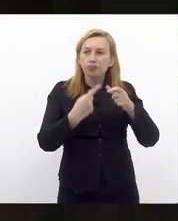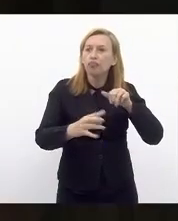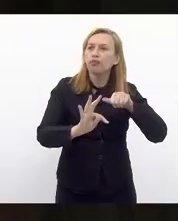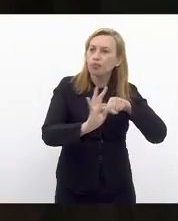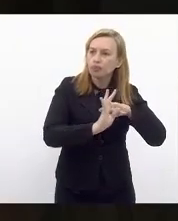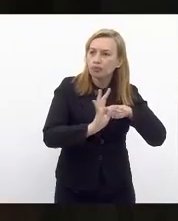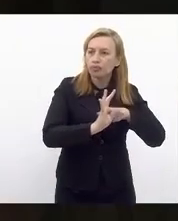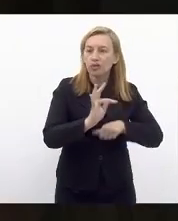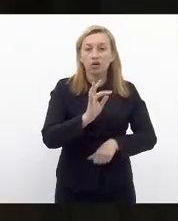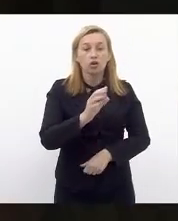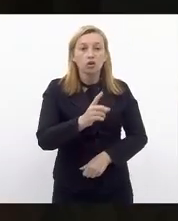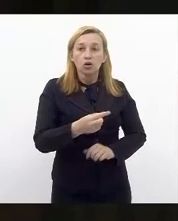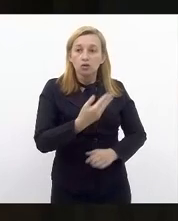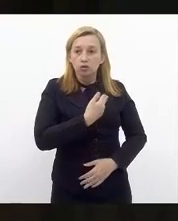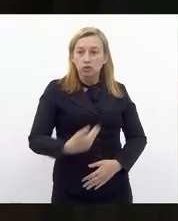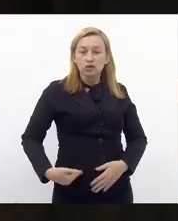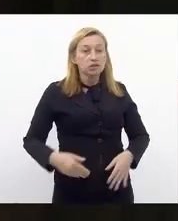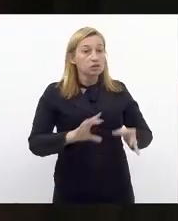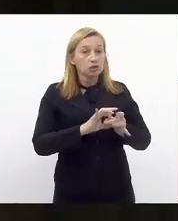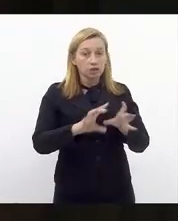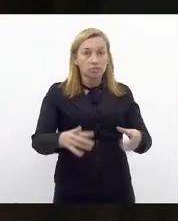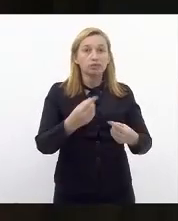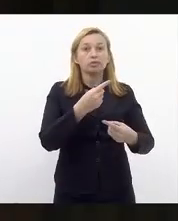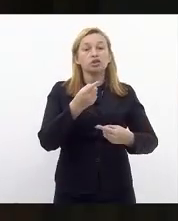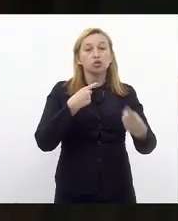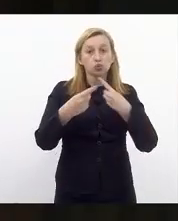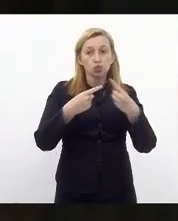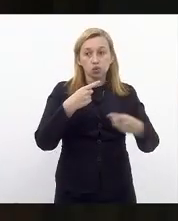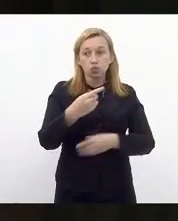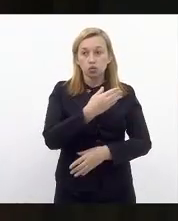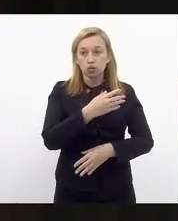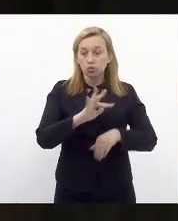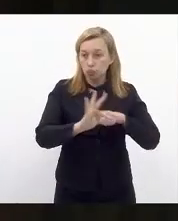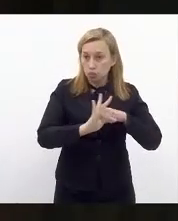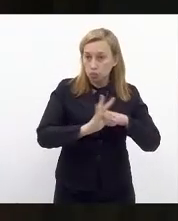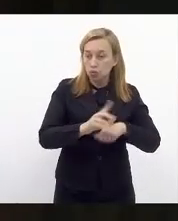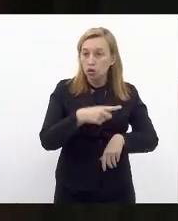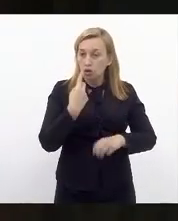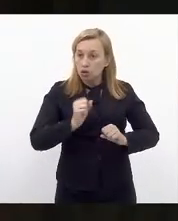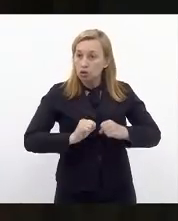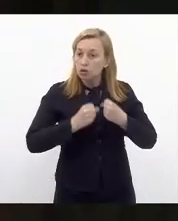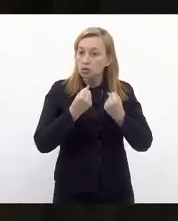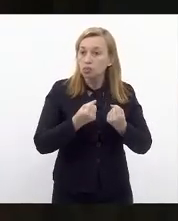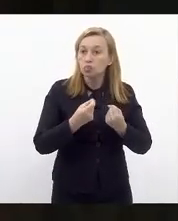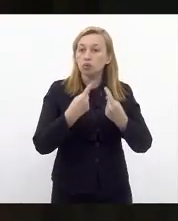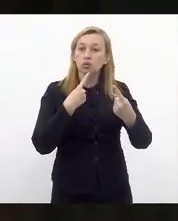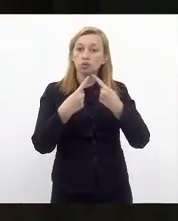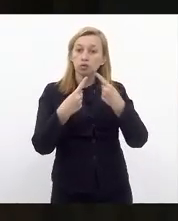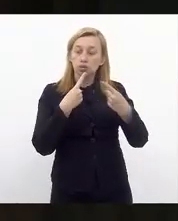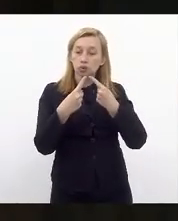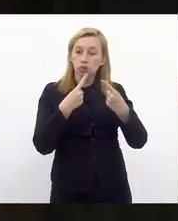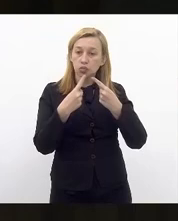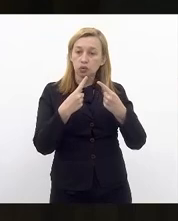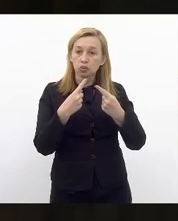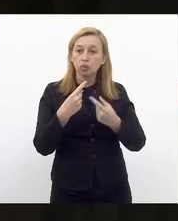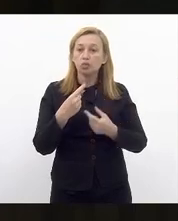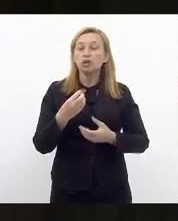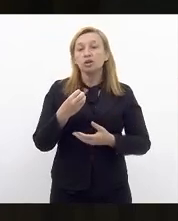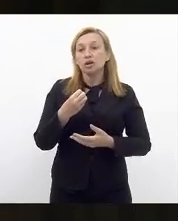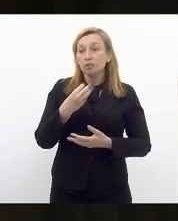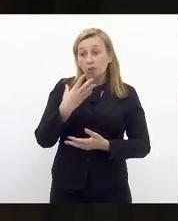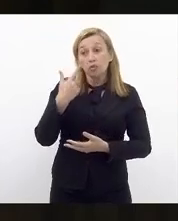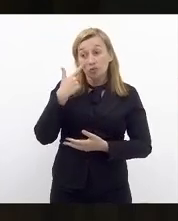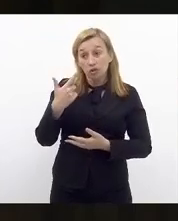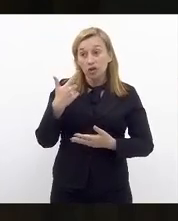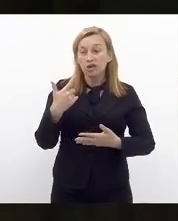técnica o governo se mostrou aberto o tempo inteiro para discussão técnica e nós aqui queremos os fóruns de debate e é muito prazeroso